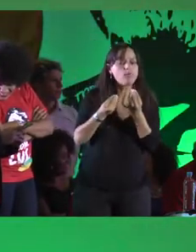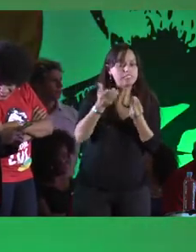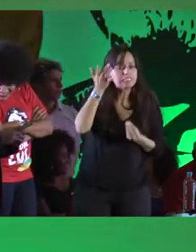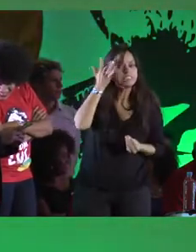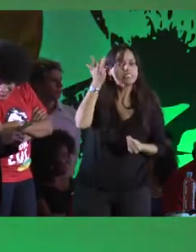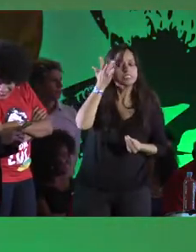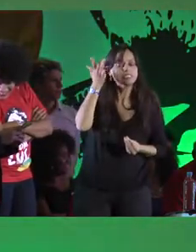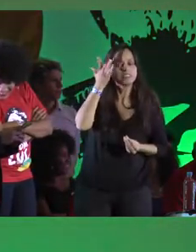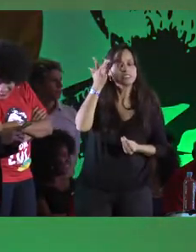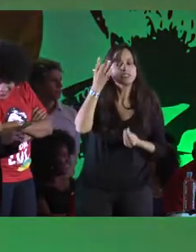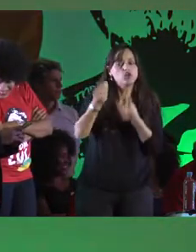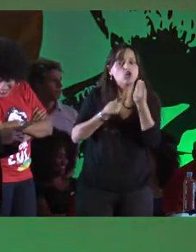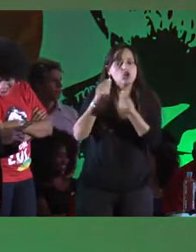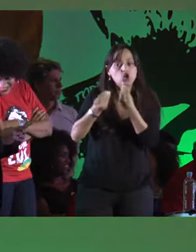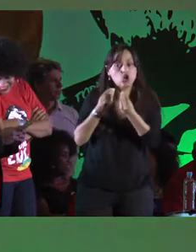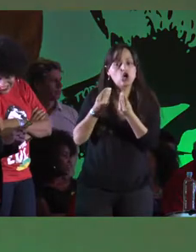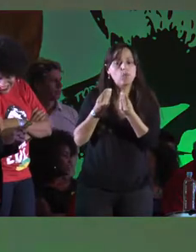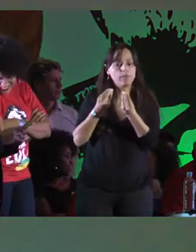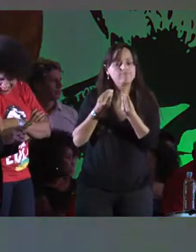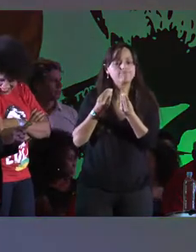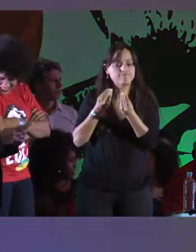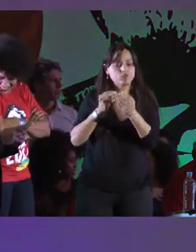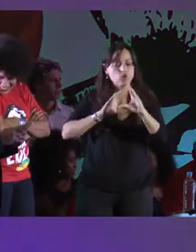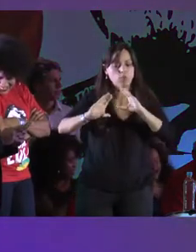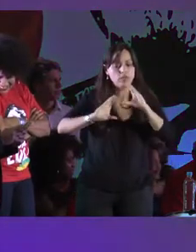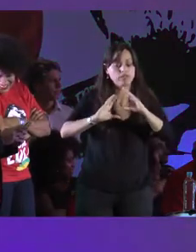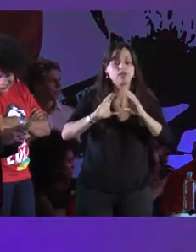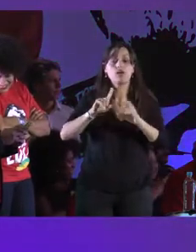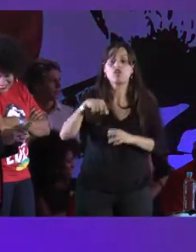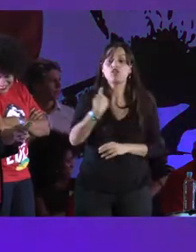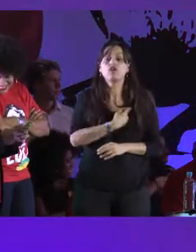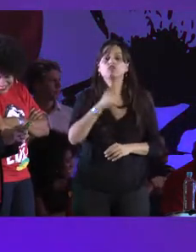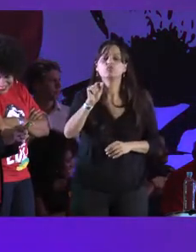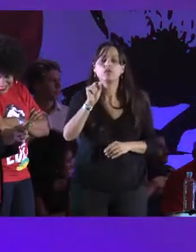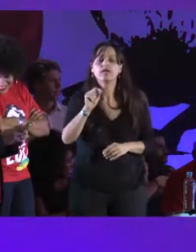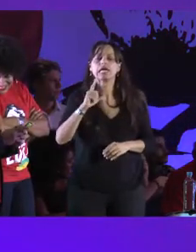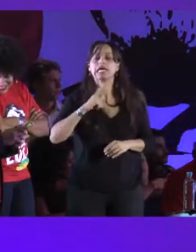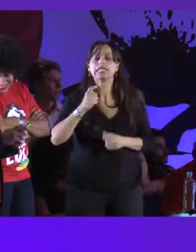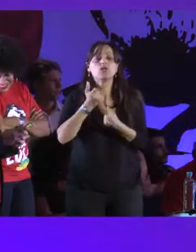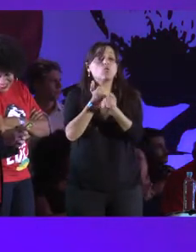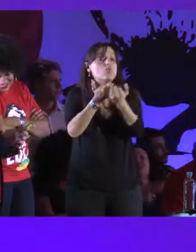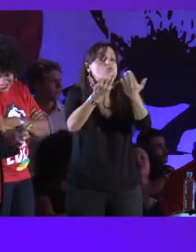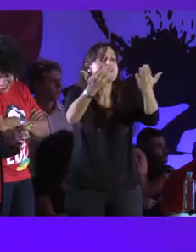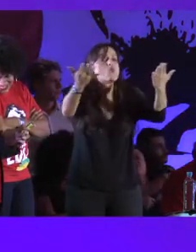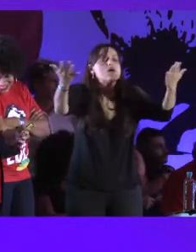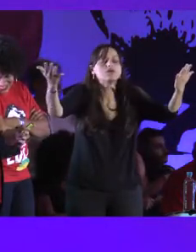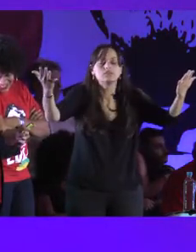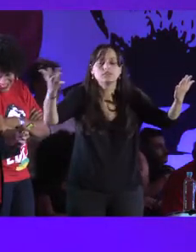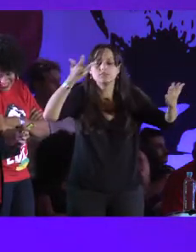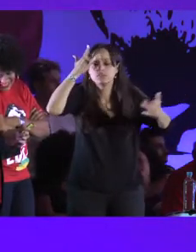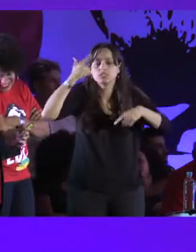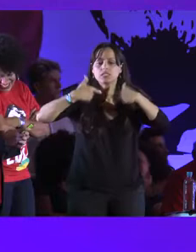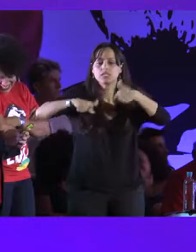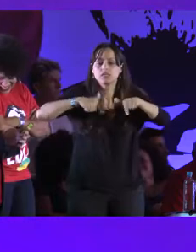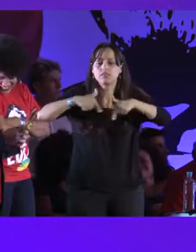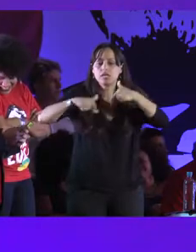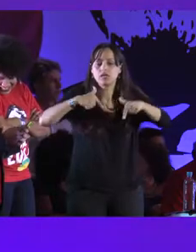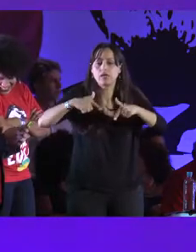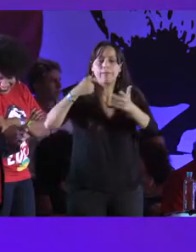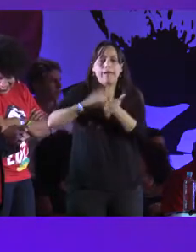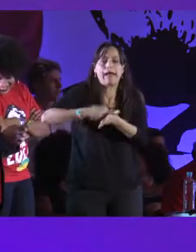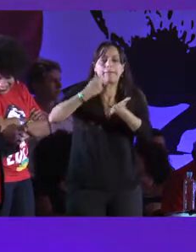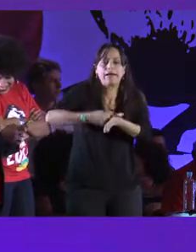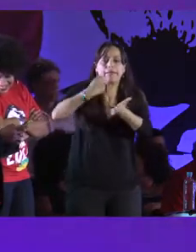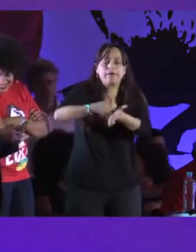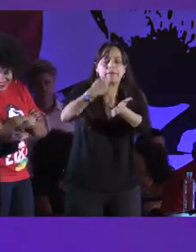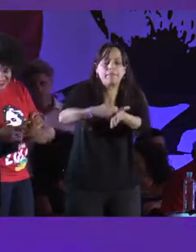a gente tinha inventado de pagamento milhões e milhões de trabalhadores. Eu digo isso porque aqui agora há pouco